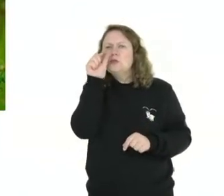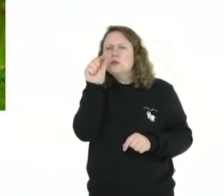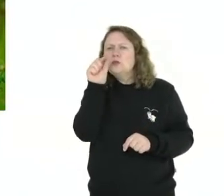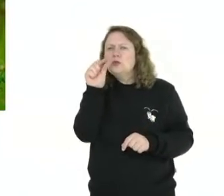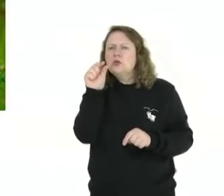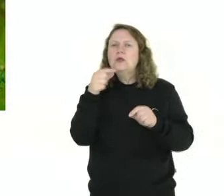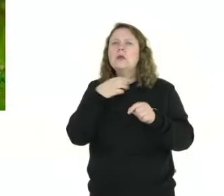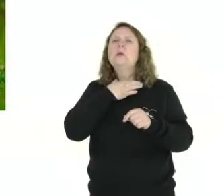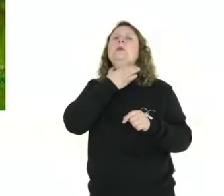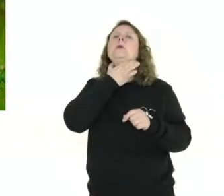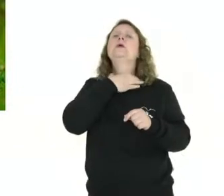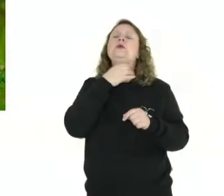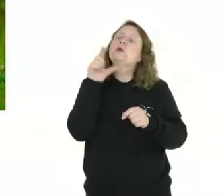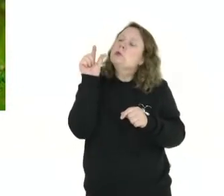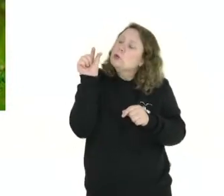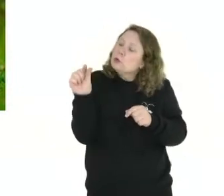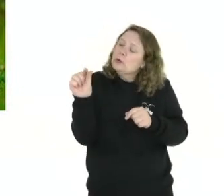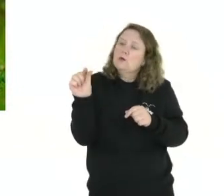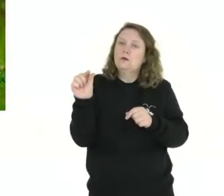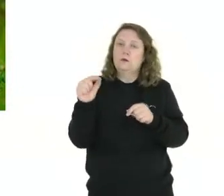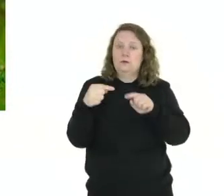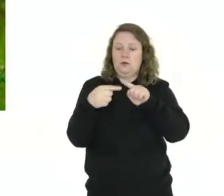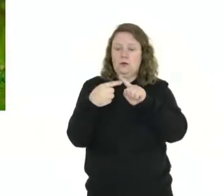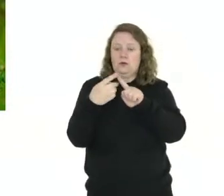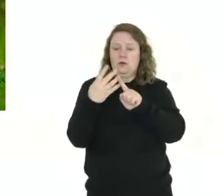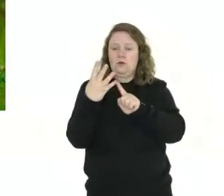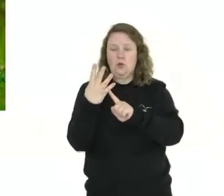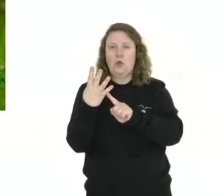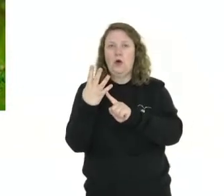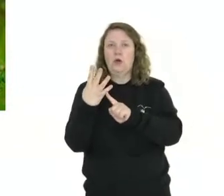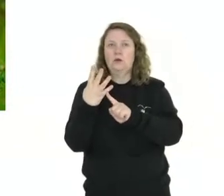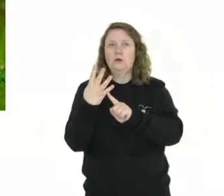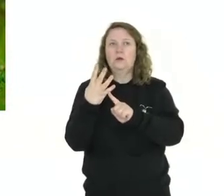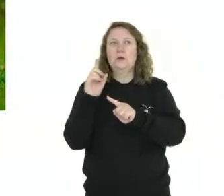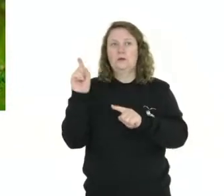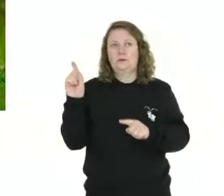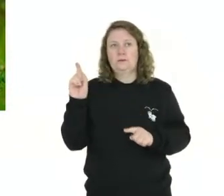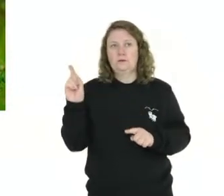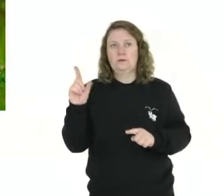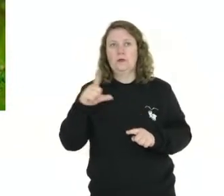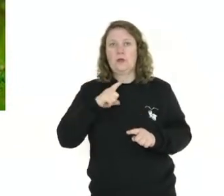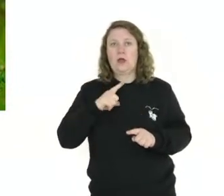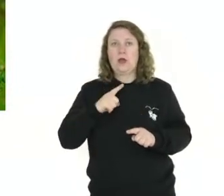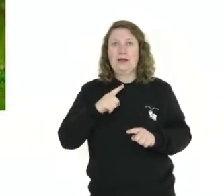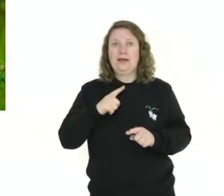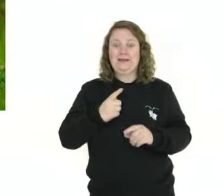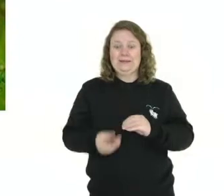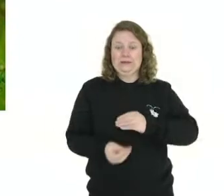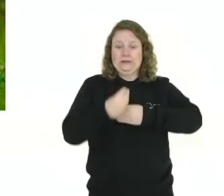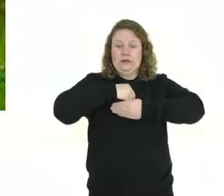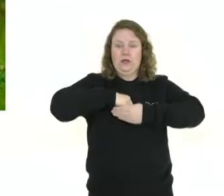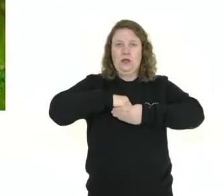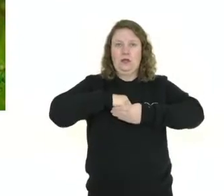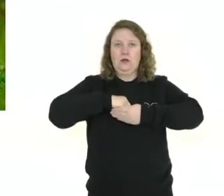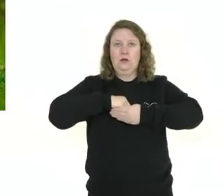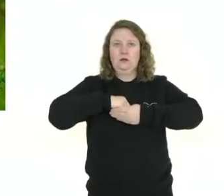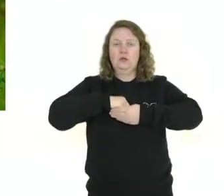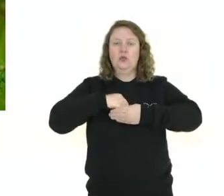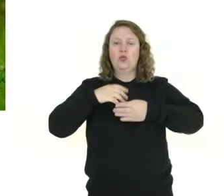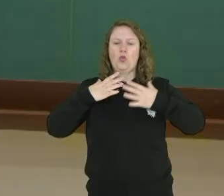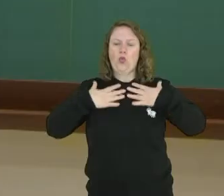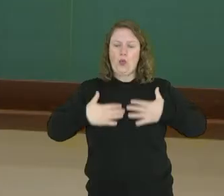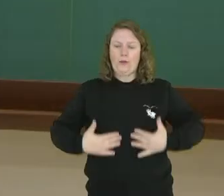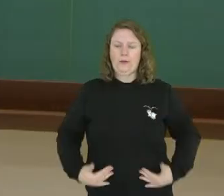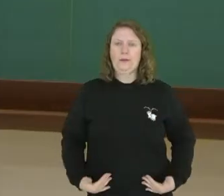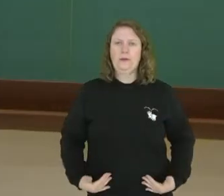pescoço, exatamente. Possui quatro membros e os anteriores, eles são mais curtos que os posteriores, ok, minha